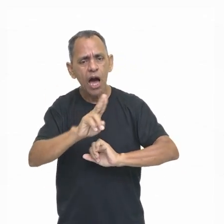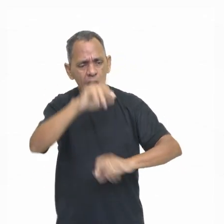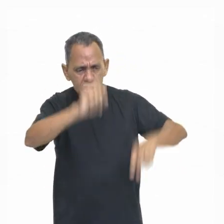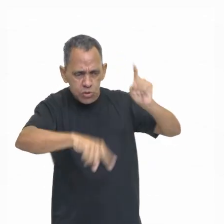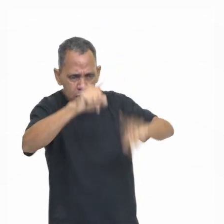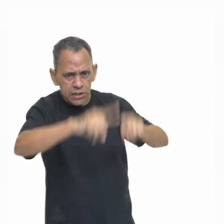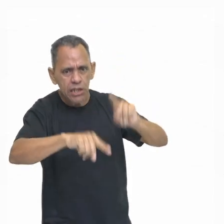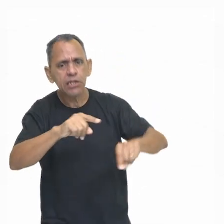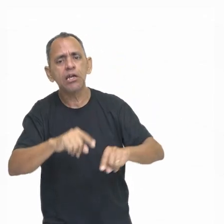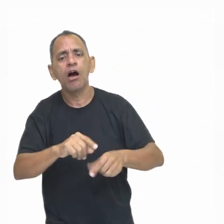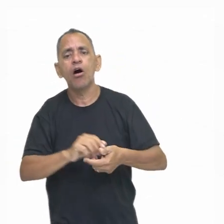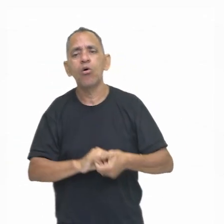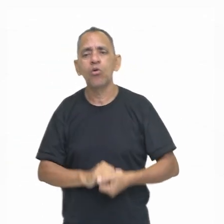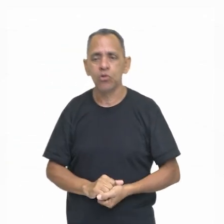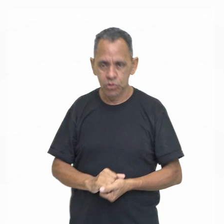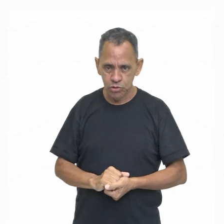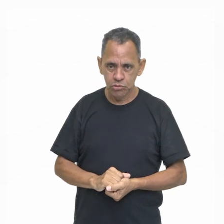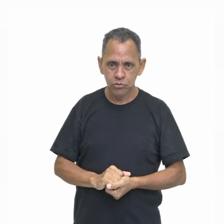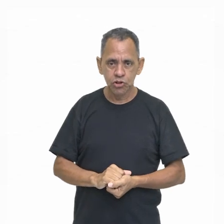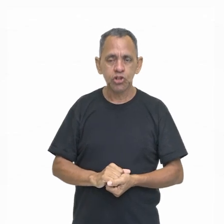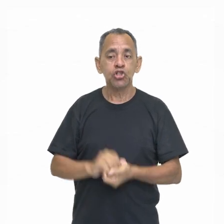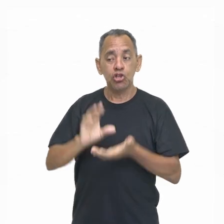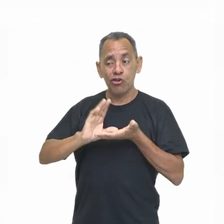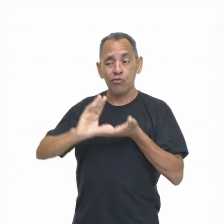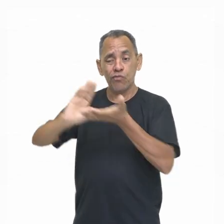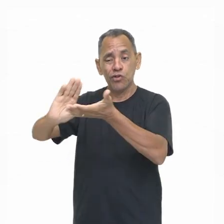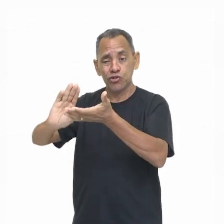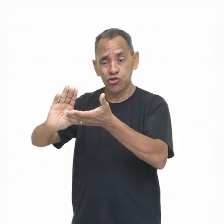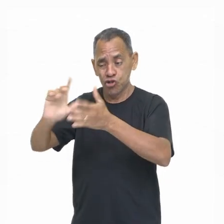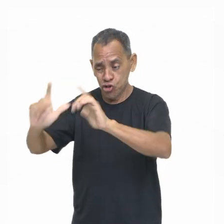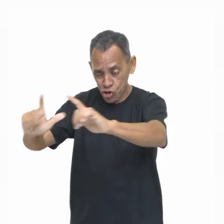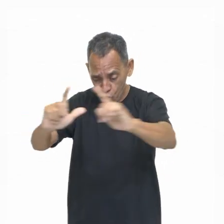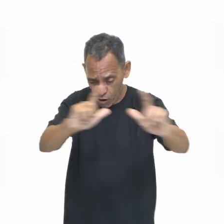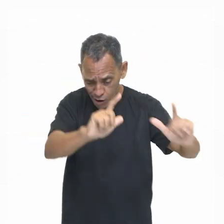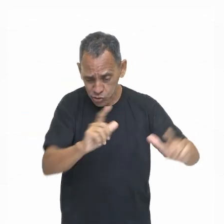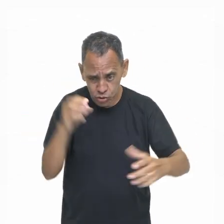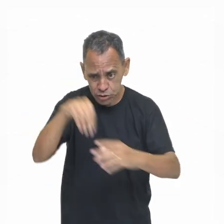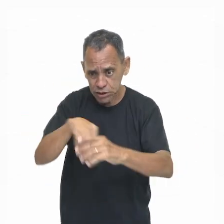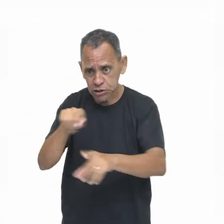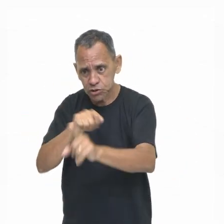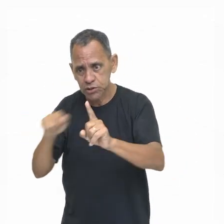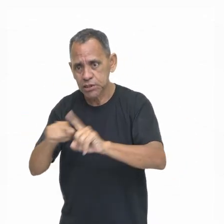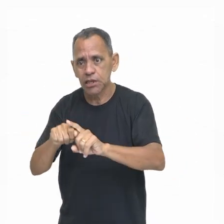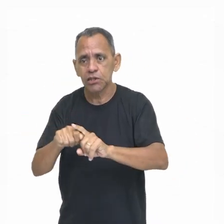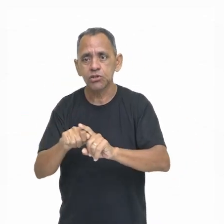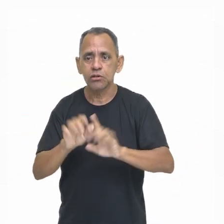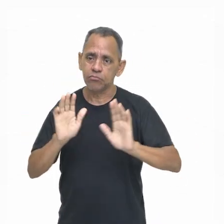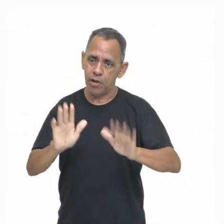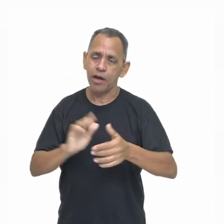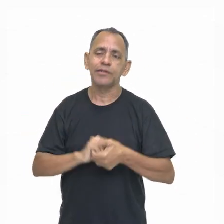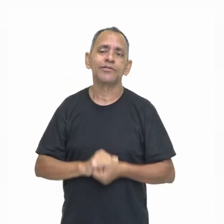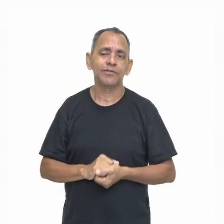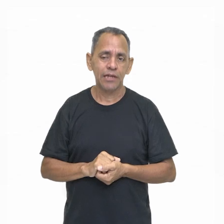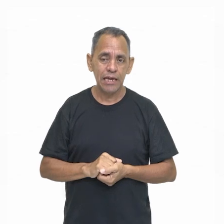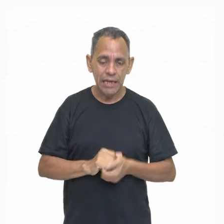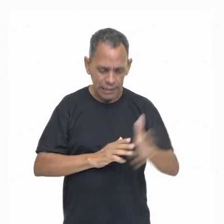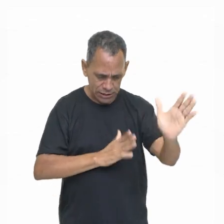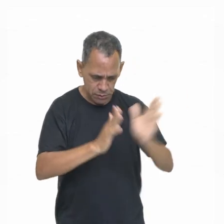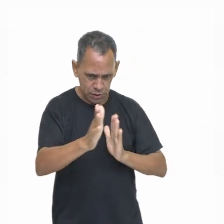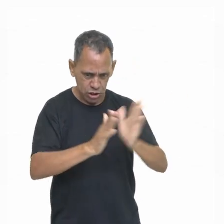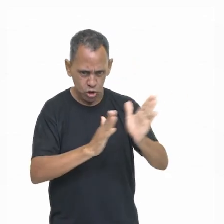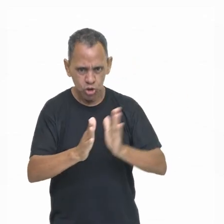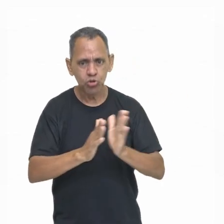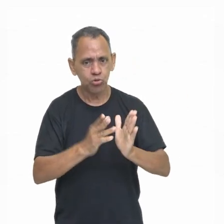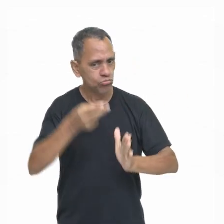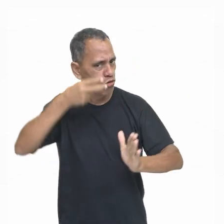desse dinheiro e reinvestir em outros setores da sociedade. Mas nesse momento, o que o Collor fez não foi com pessoas que estavam fora da